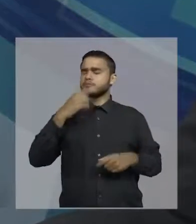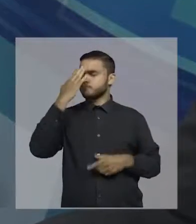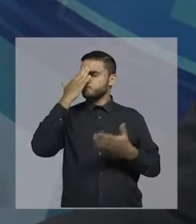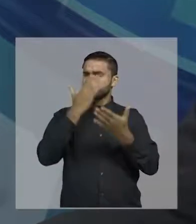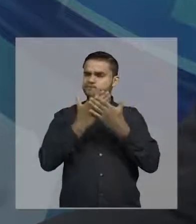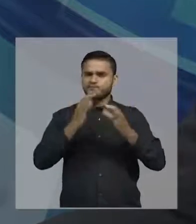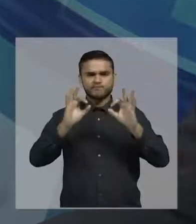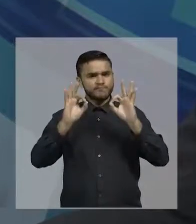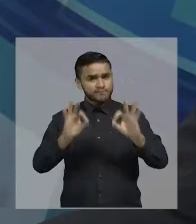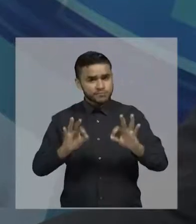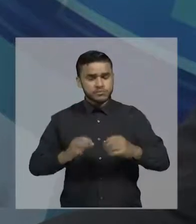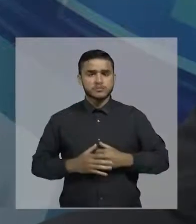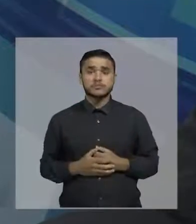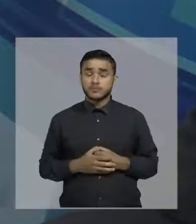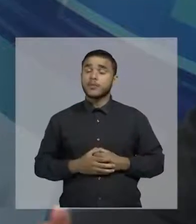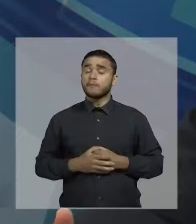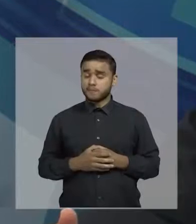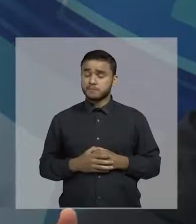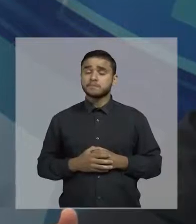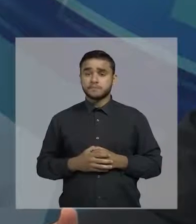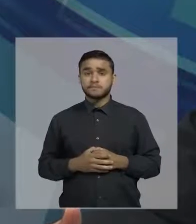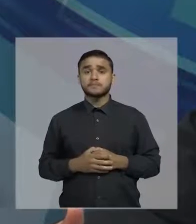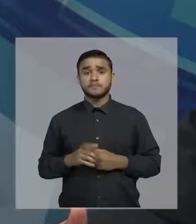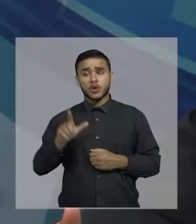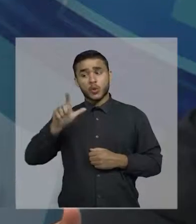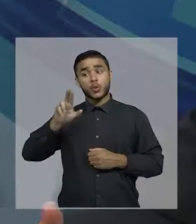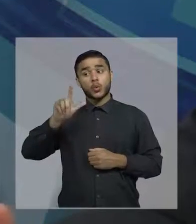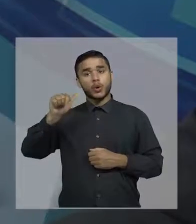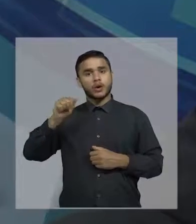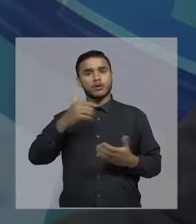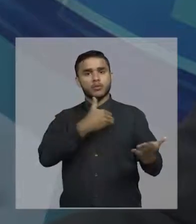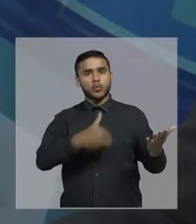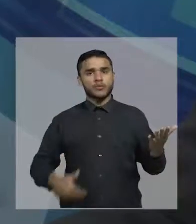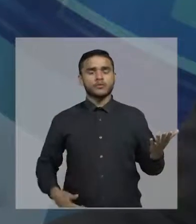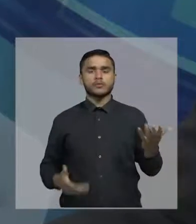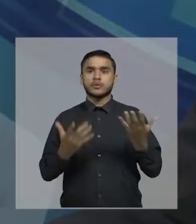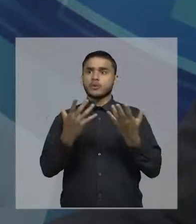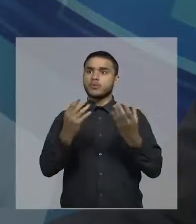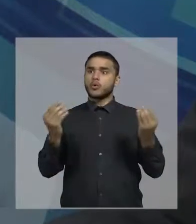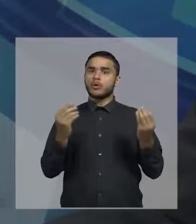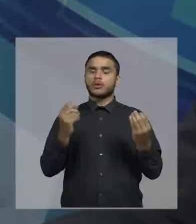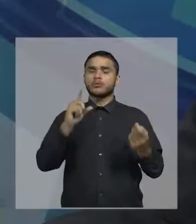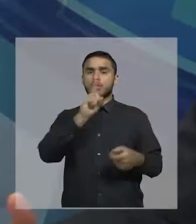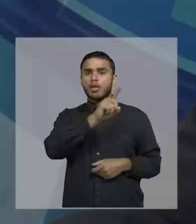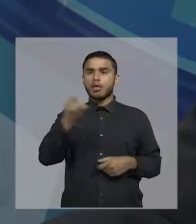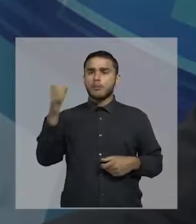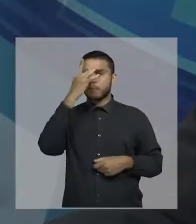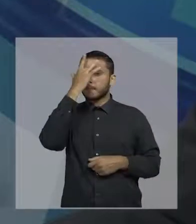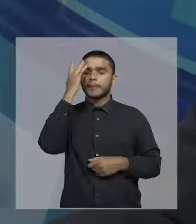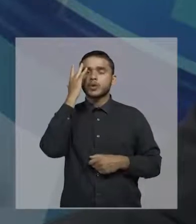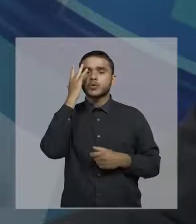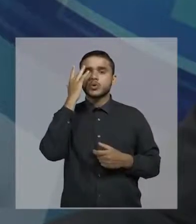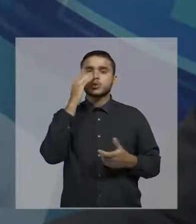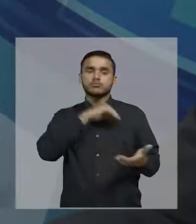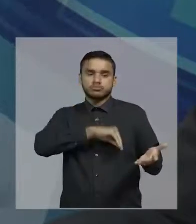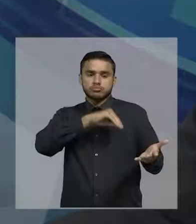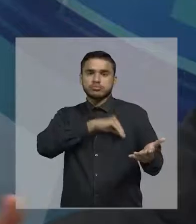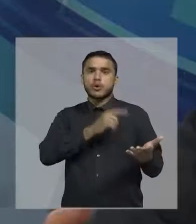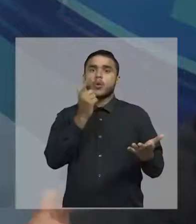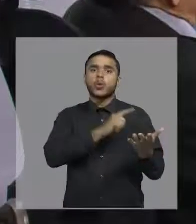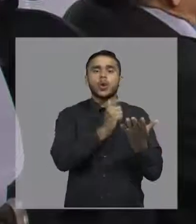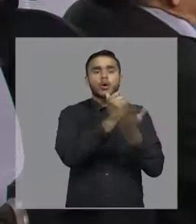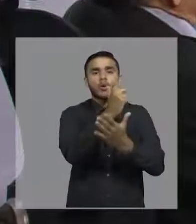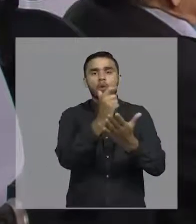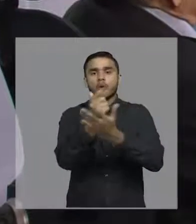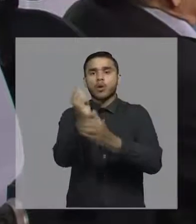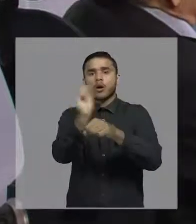escancarando o crédito, ele permitiu um aumento do consumo de bens, que significa conforto. Aí